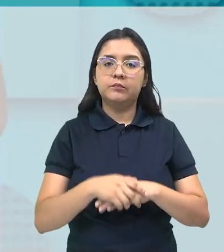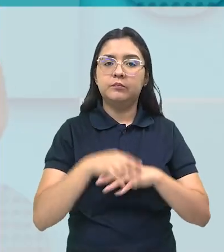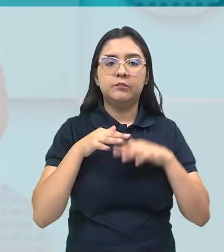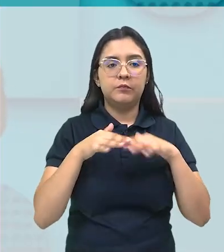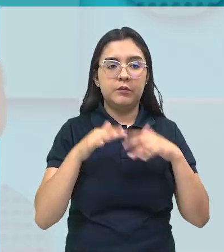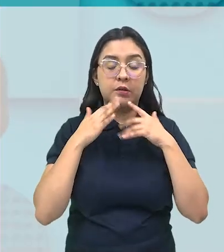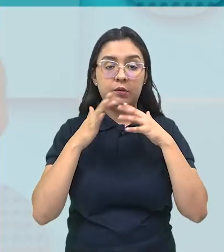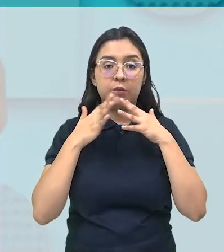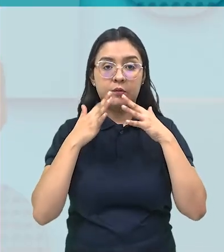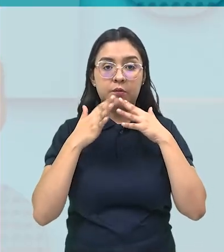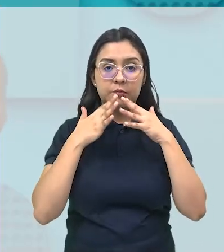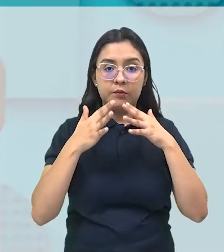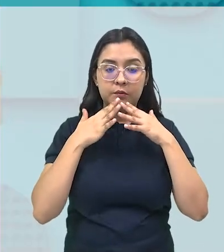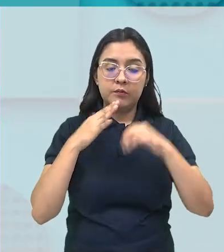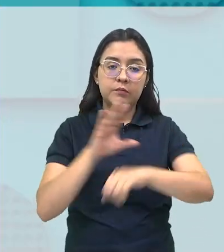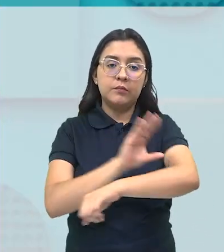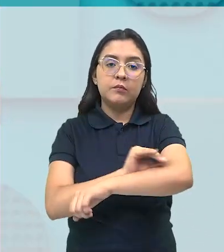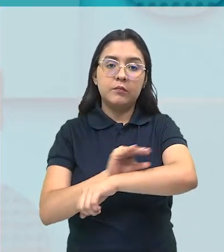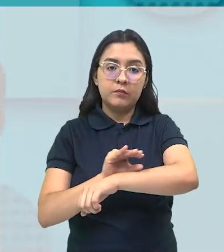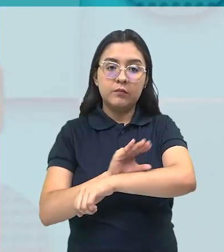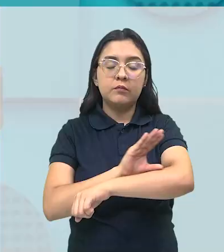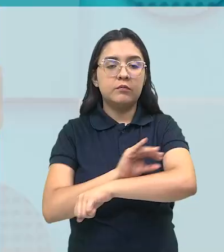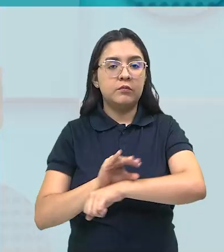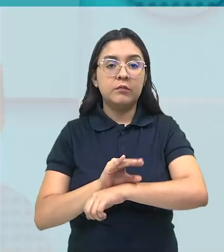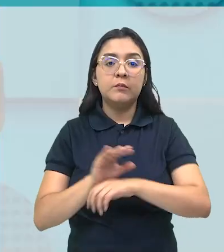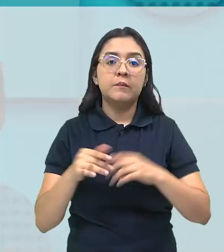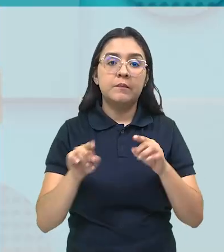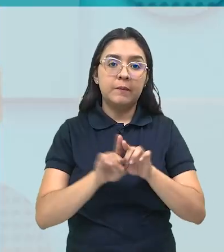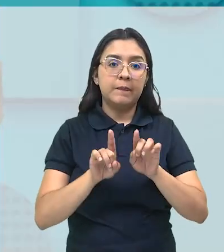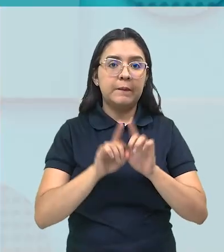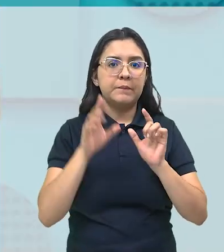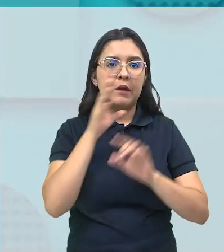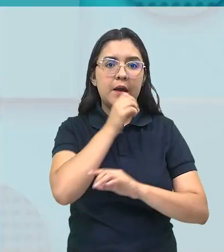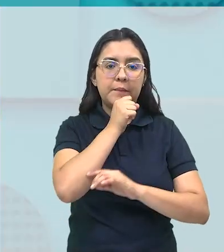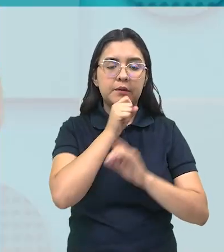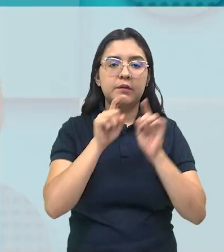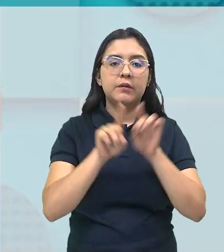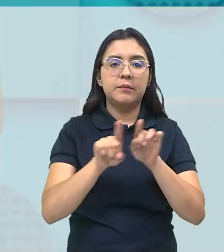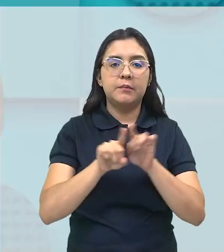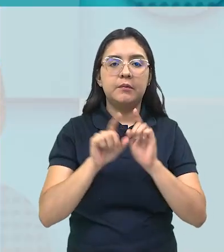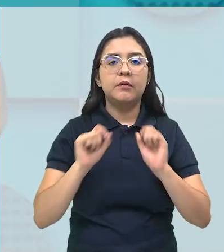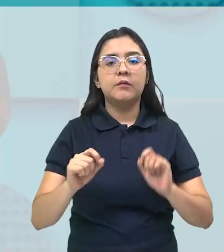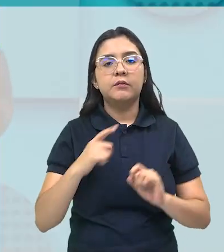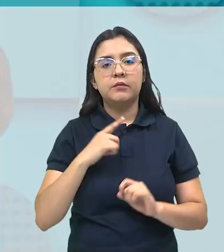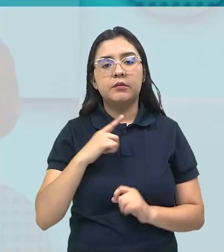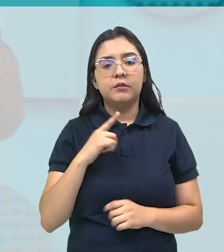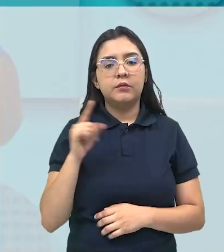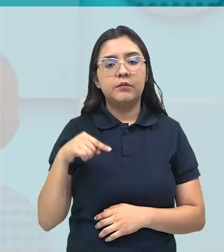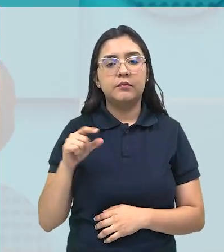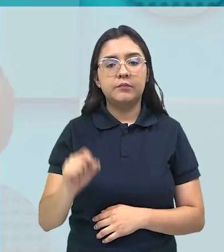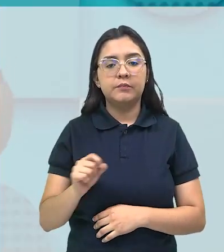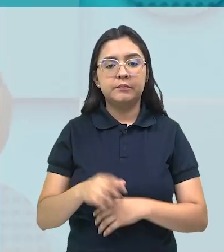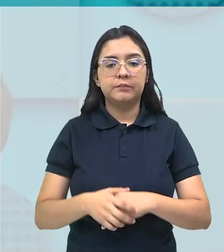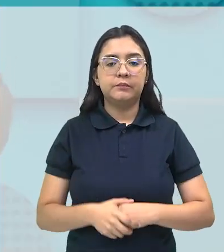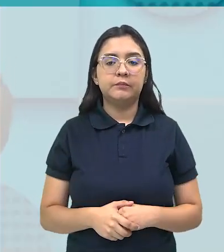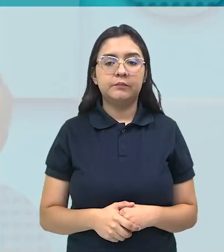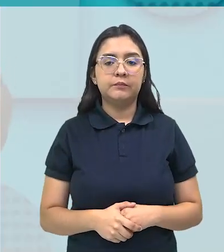trabalhando sozinho. Então, contrai e relaxa várias vezes de uma forma muito rápida, gerando